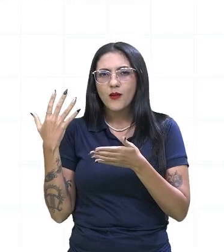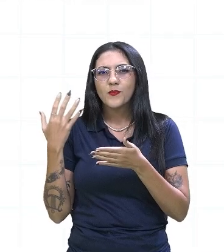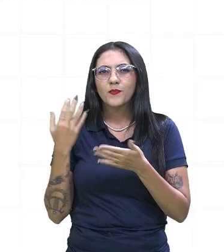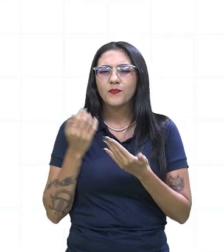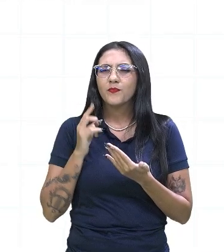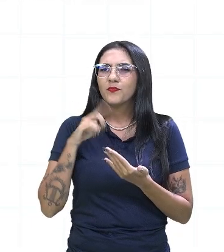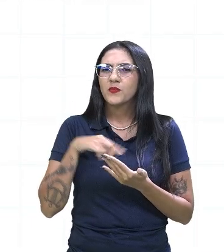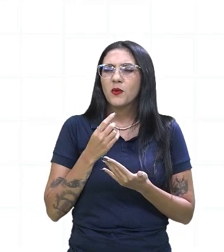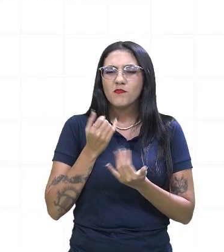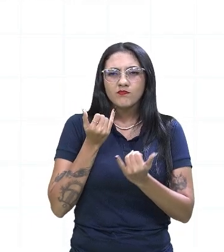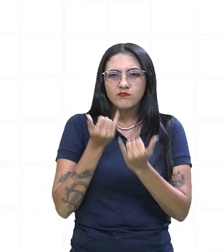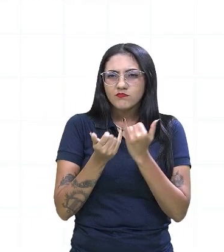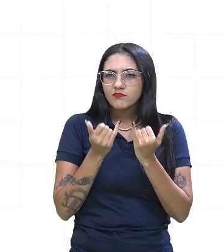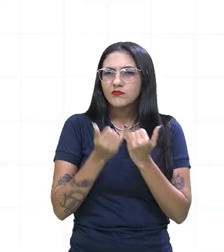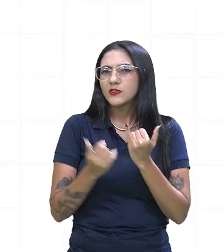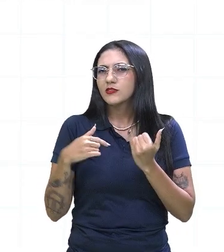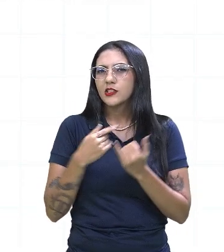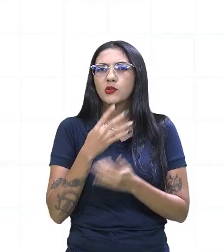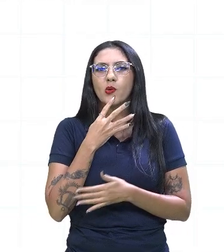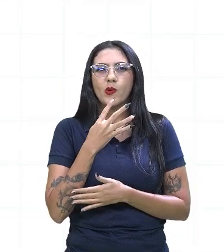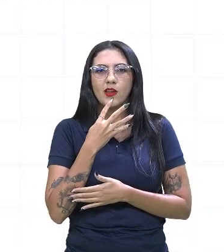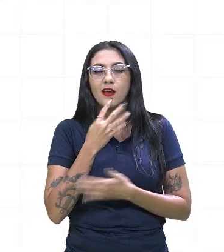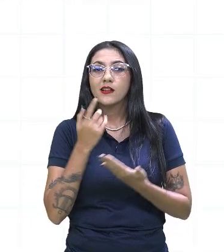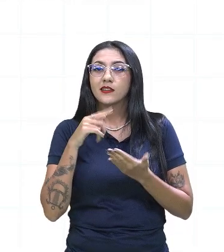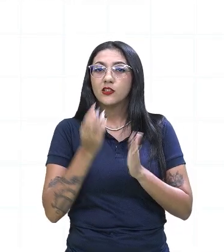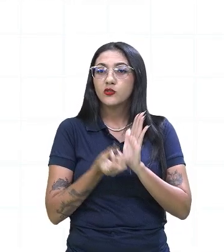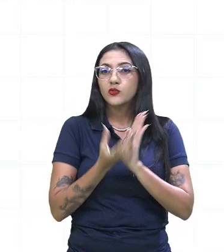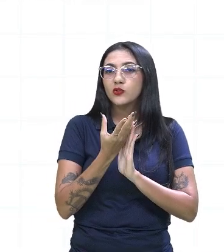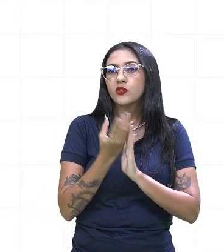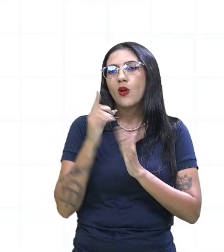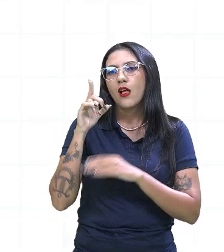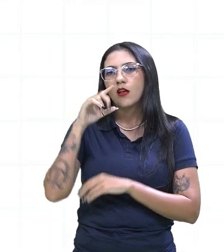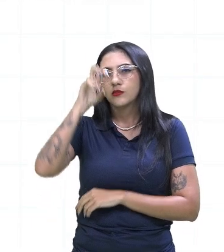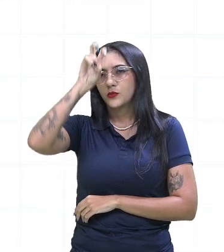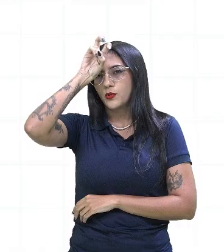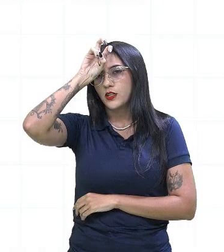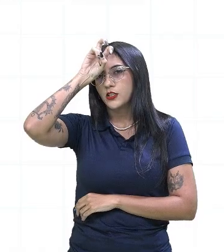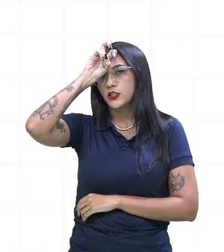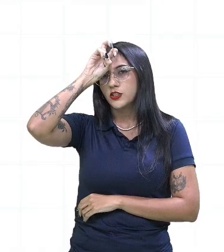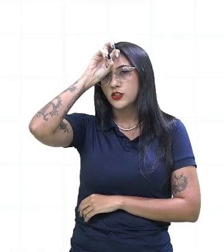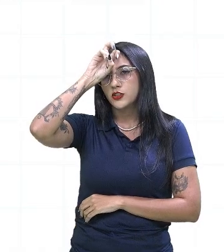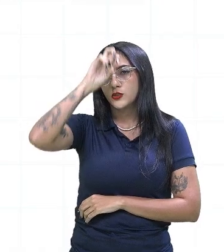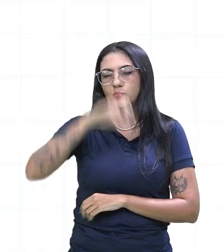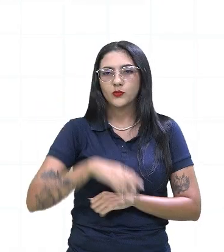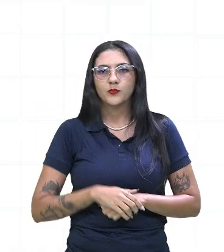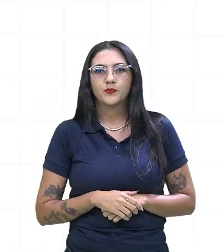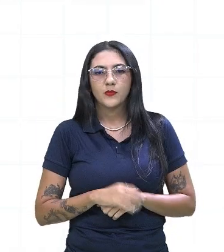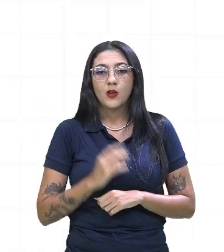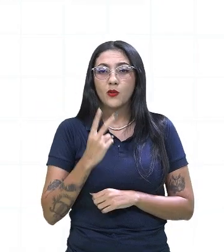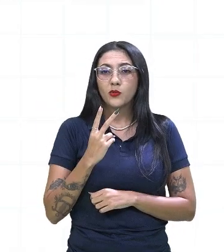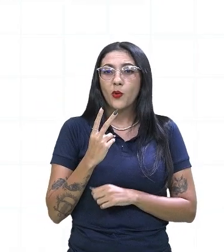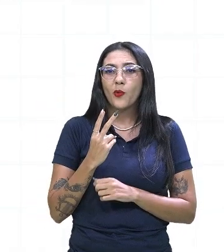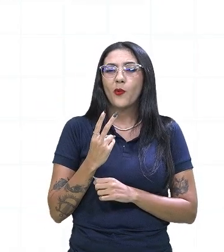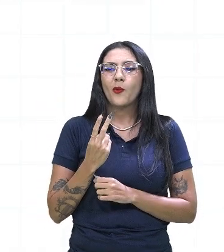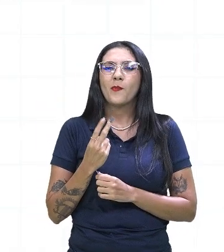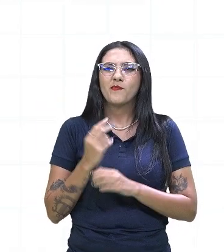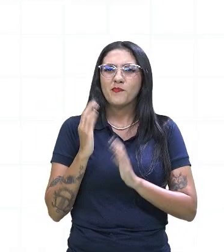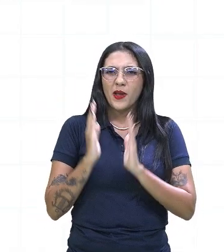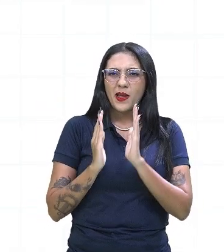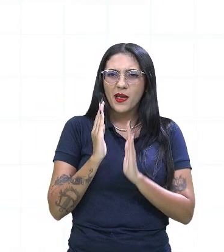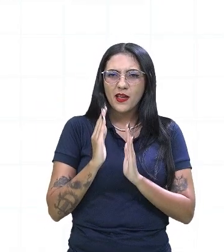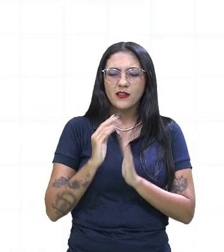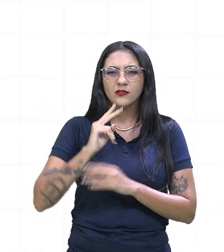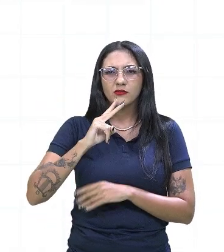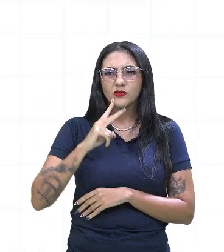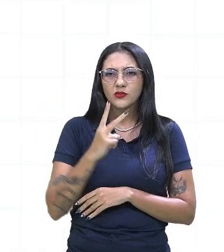do esporte, como conhecemos hoje, surgiu no Egito, por volta de 2000 a.C. O esporte também